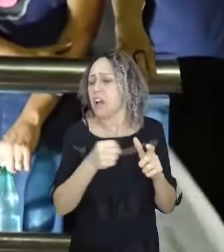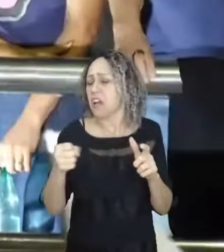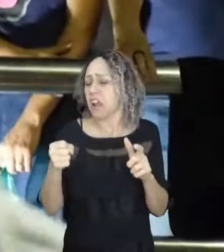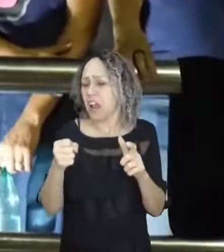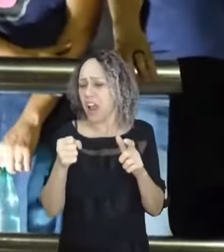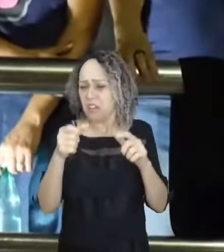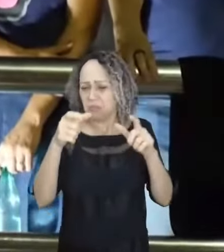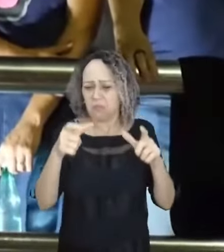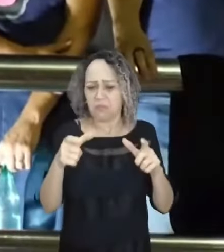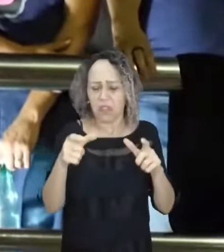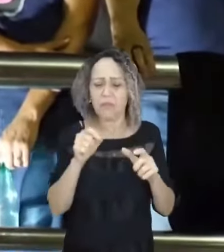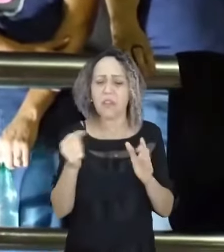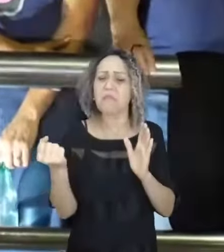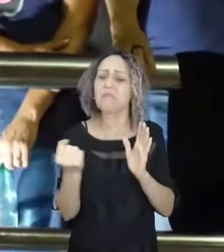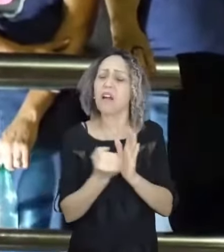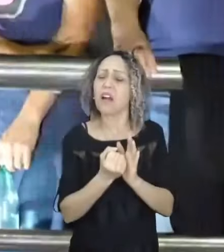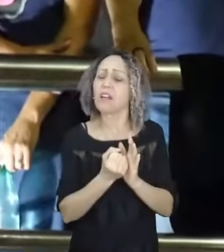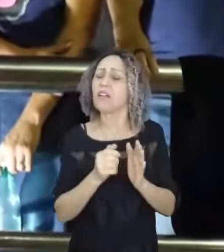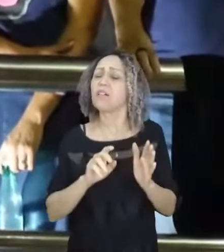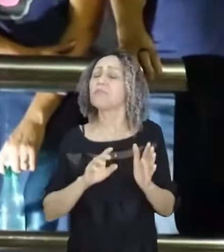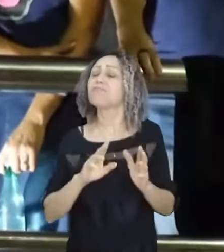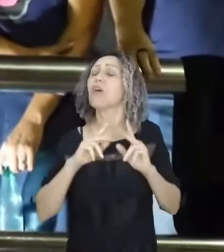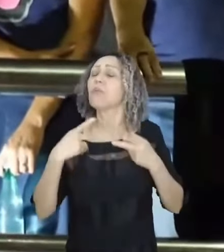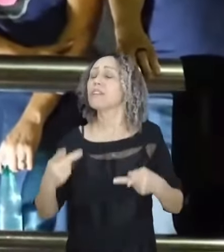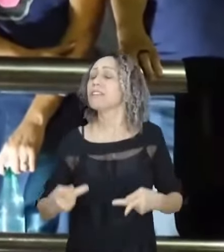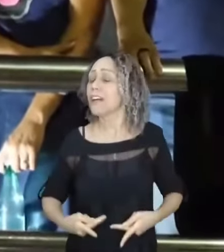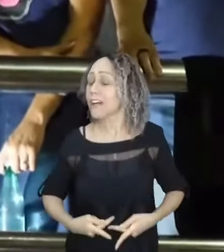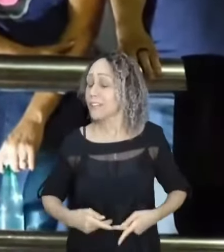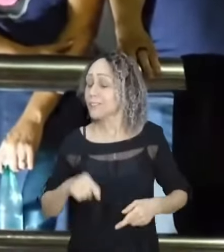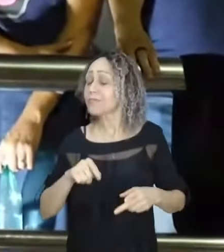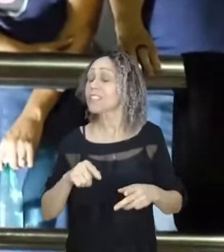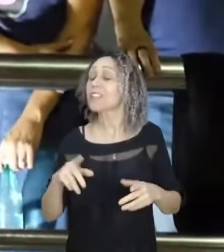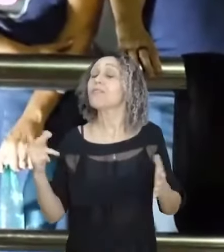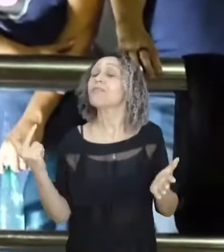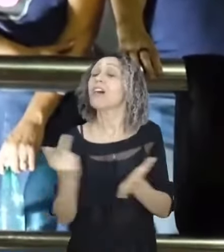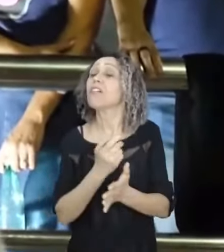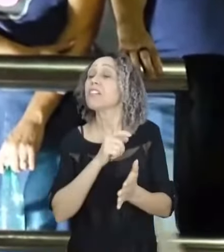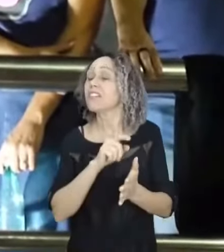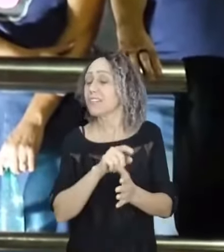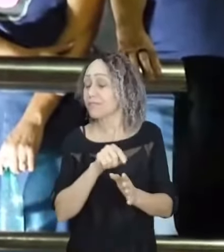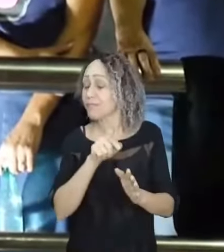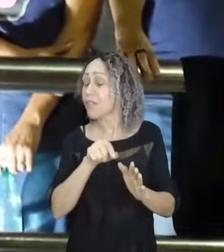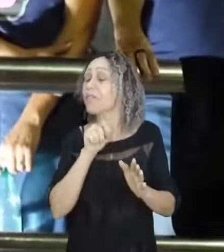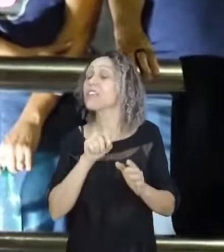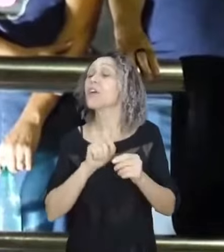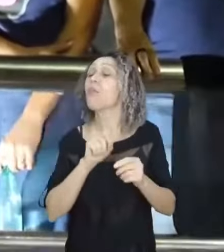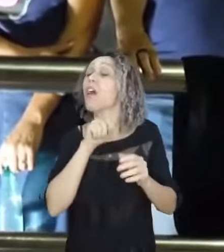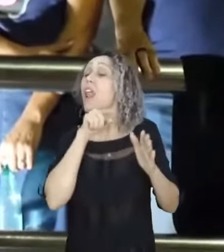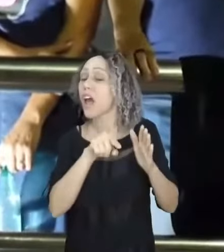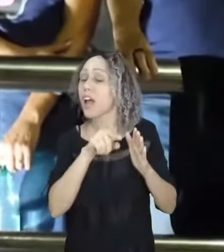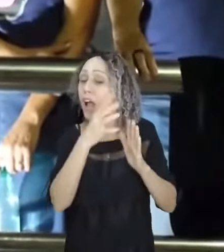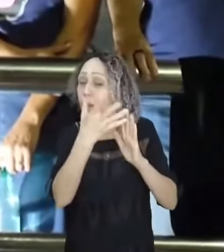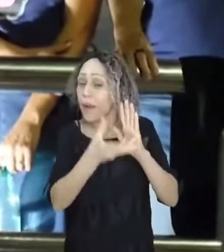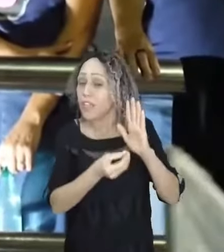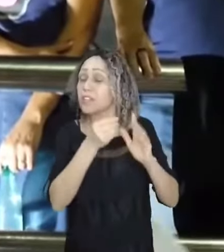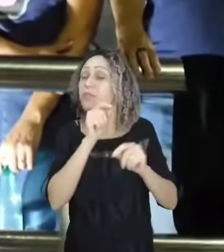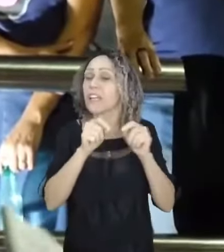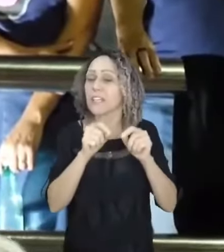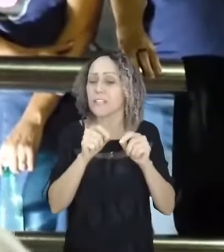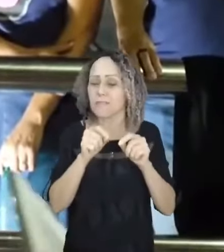nós precisamos extrair da riqueza da biodiversidade, quem sabe material para uma